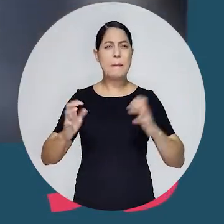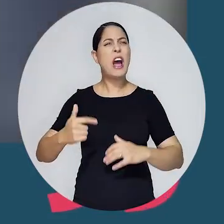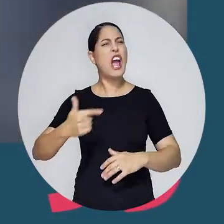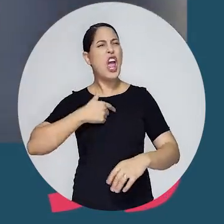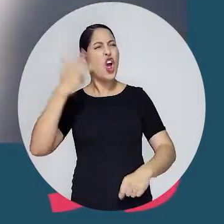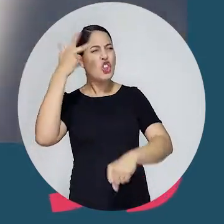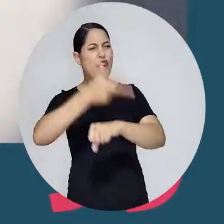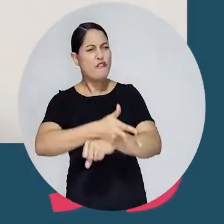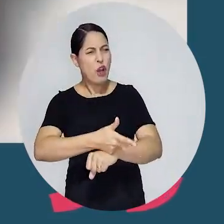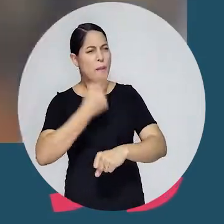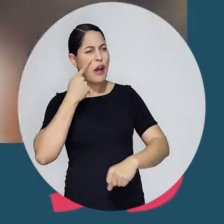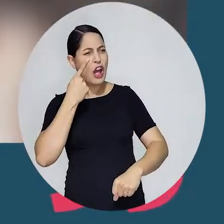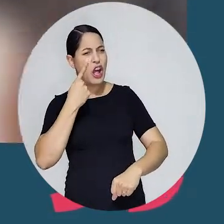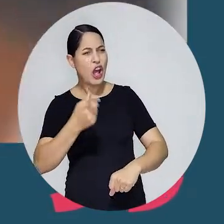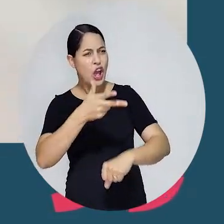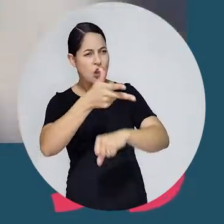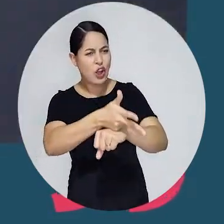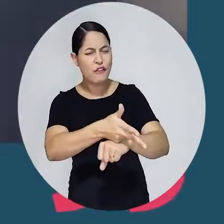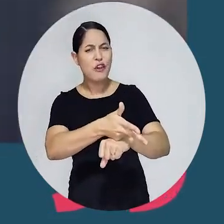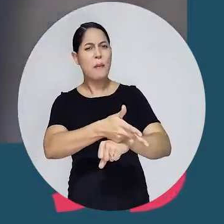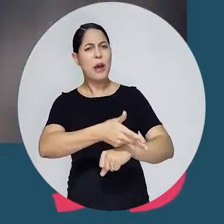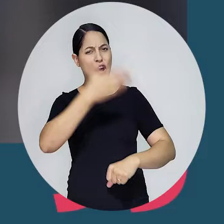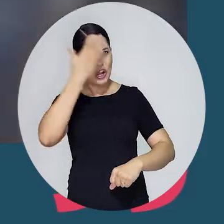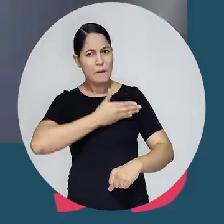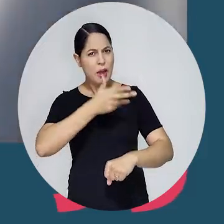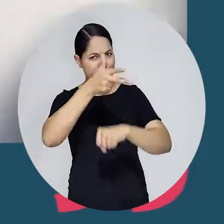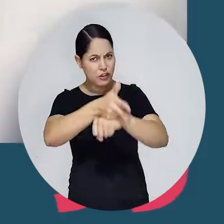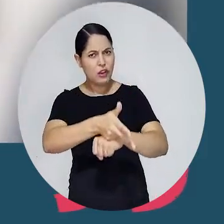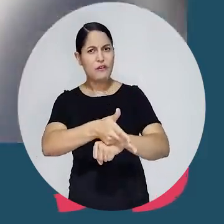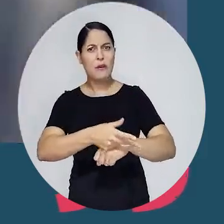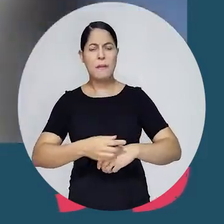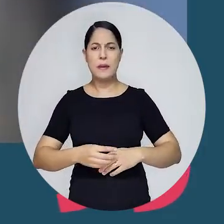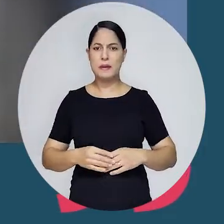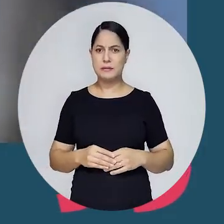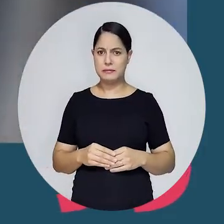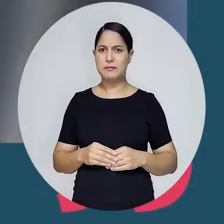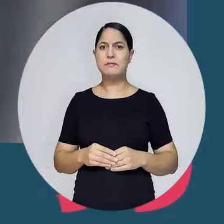Eu tô filmando, tô ficando louco! Eu tô ficando louco!